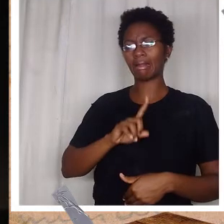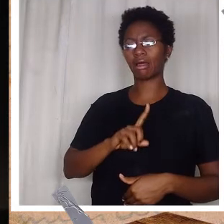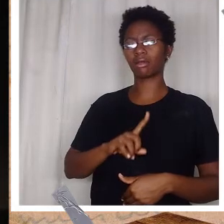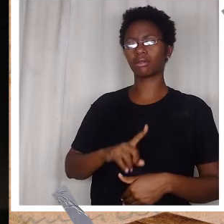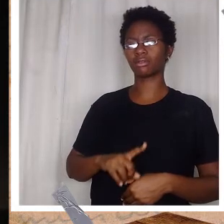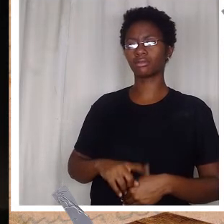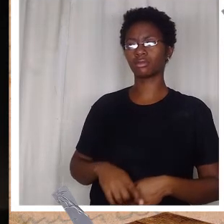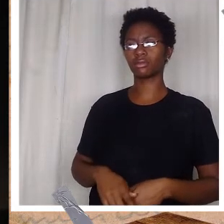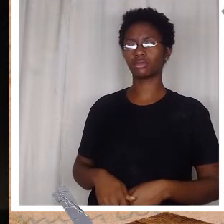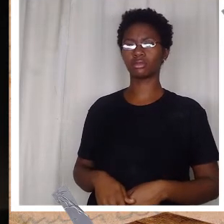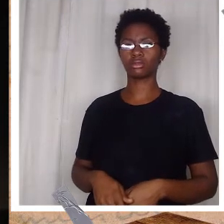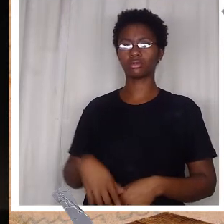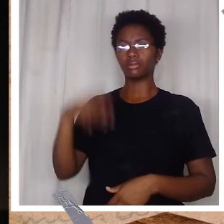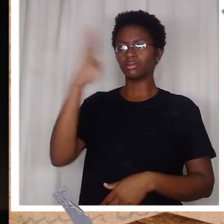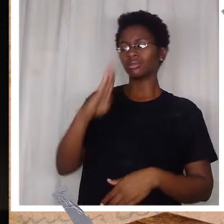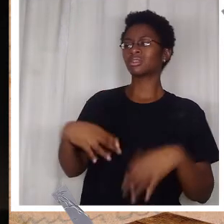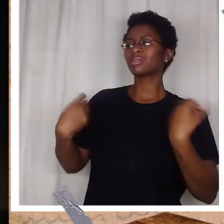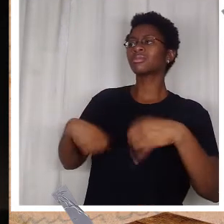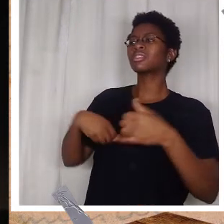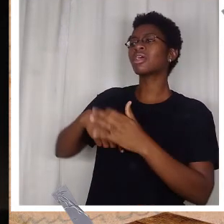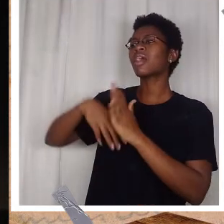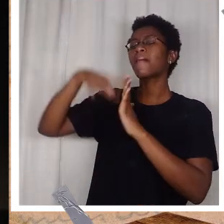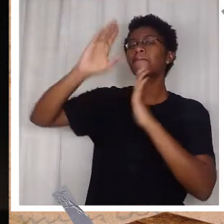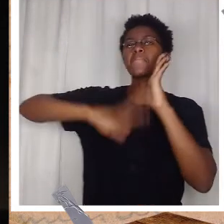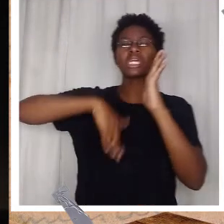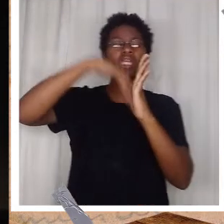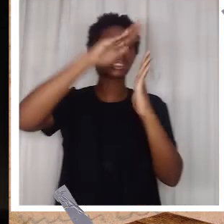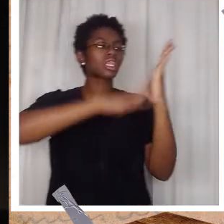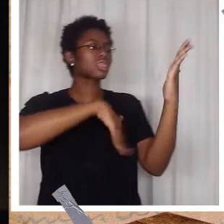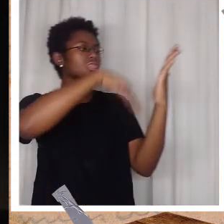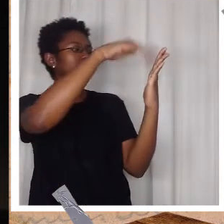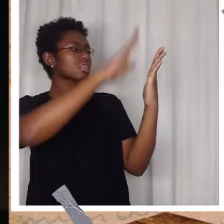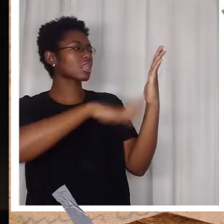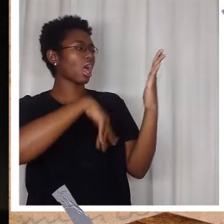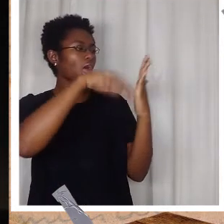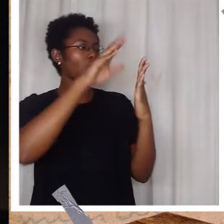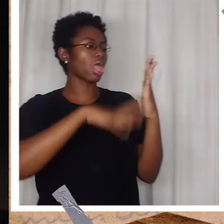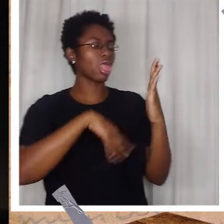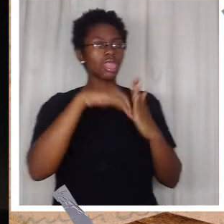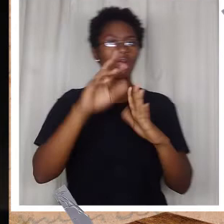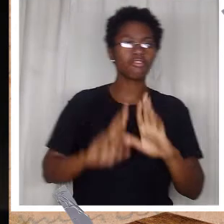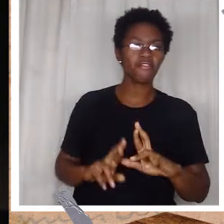O Brasil devia ser dirigido por uma pessoa que já passou fome.